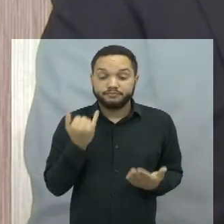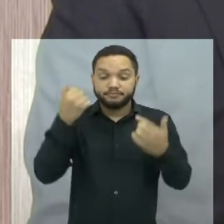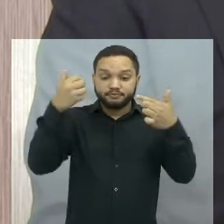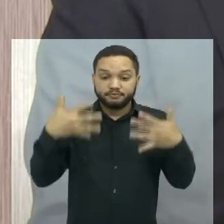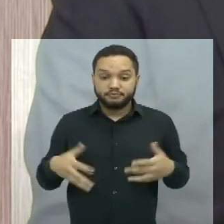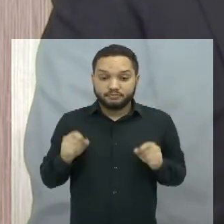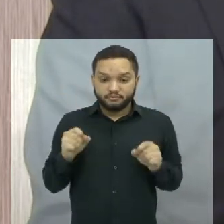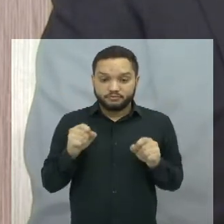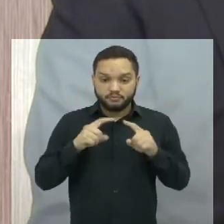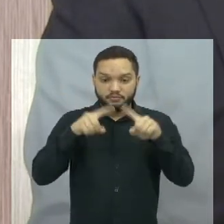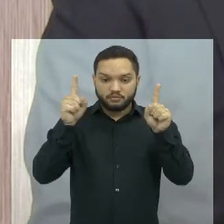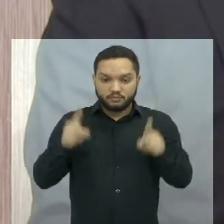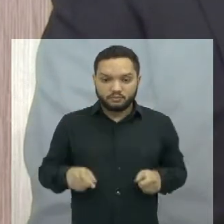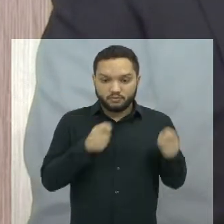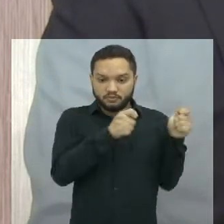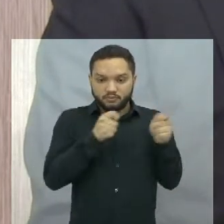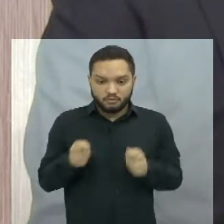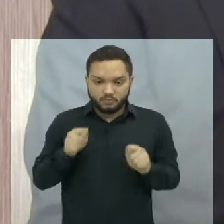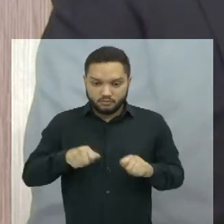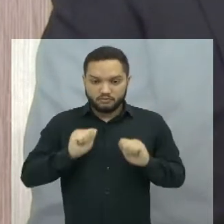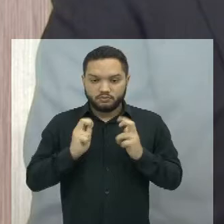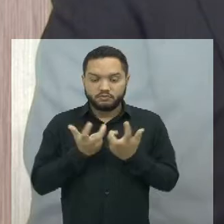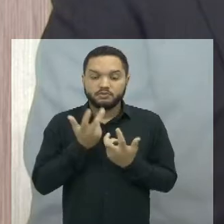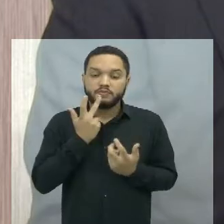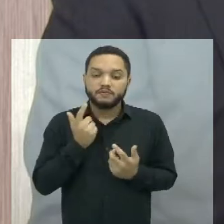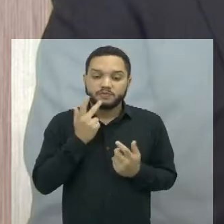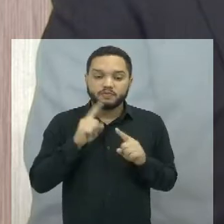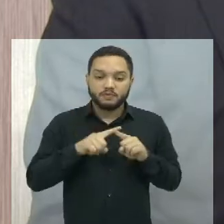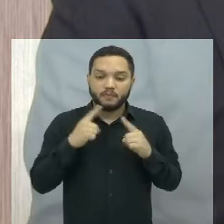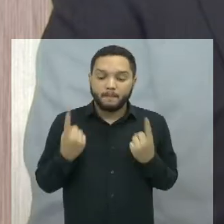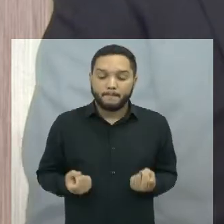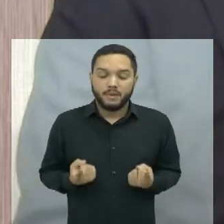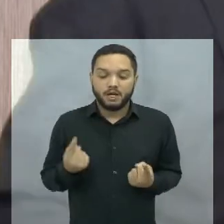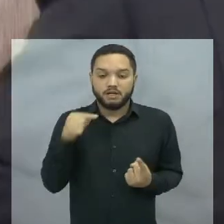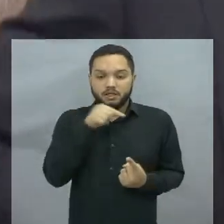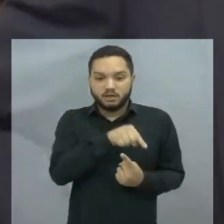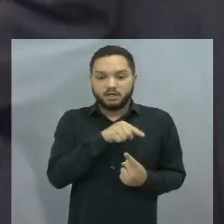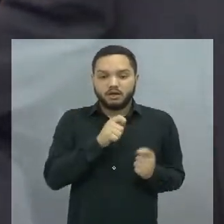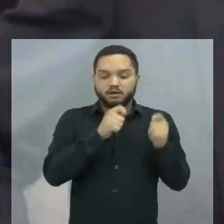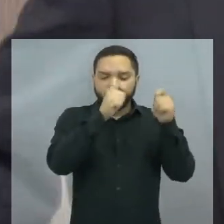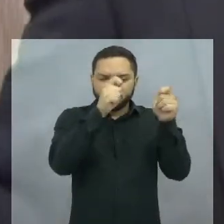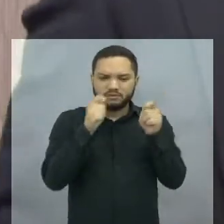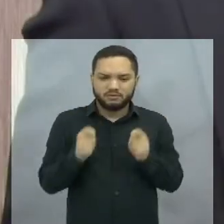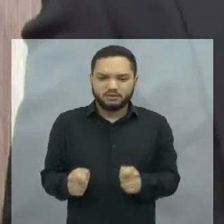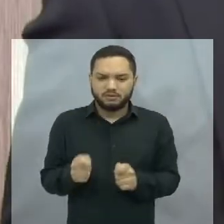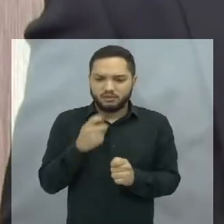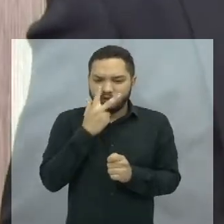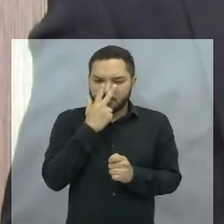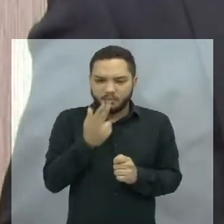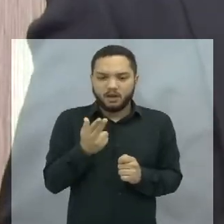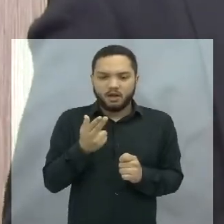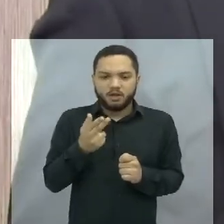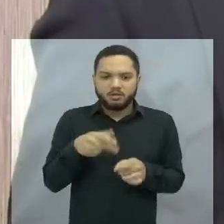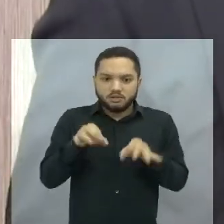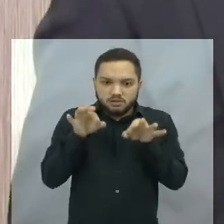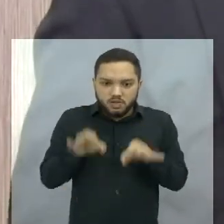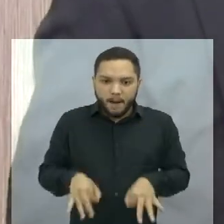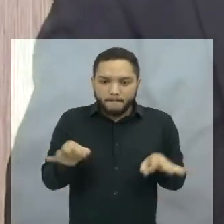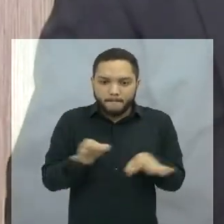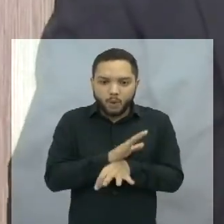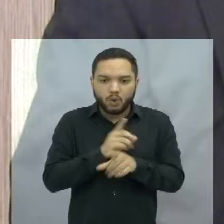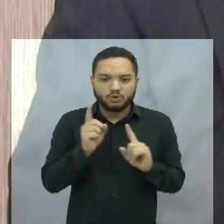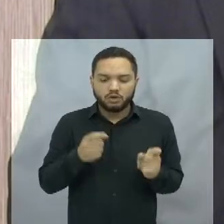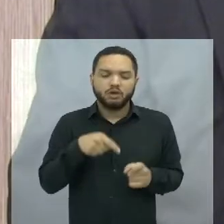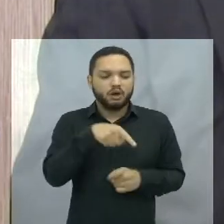esse projeto chega à Câmara Municipal de Fortaleza, mas ele não chega à casa como uma coisa definitiva, ele é passível